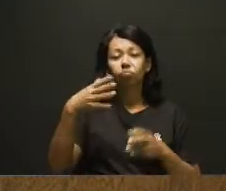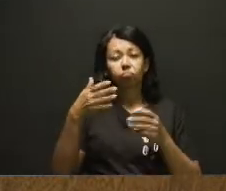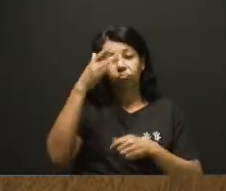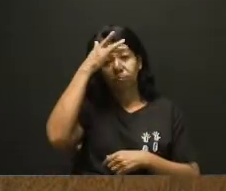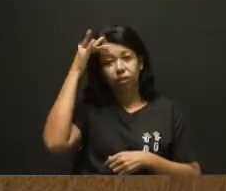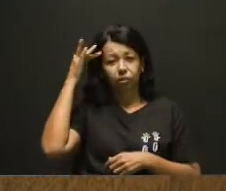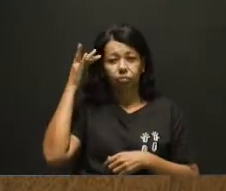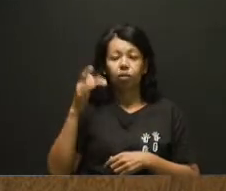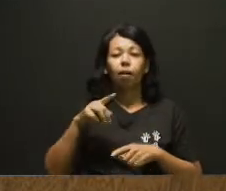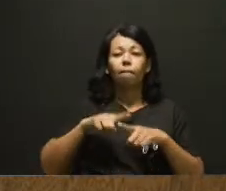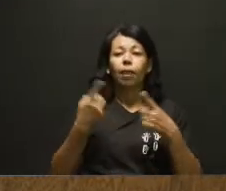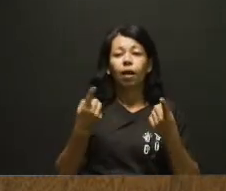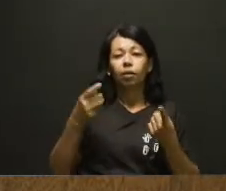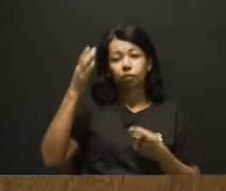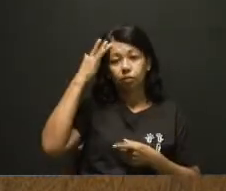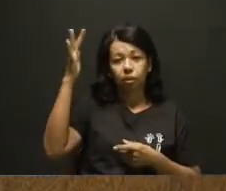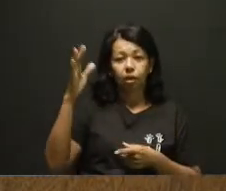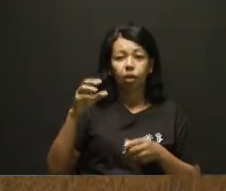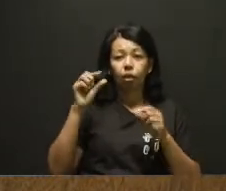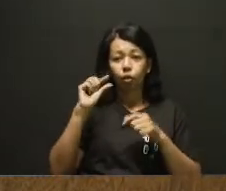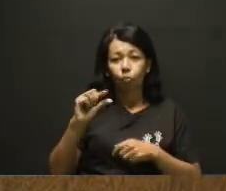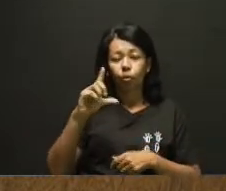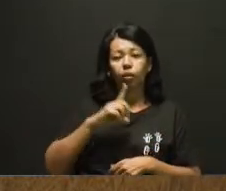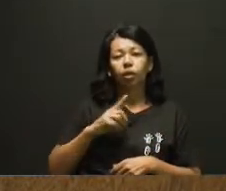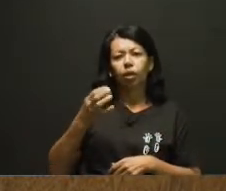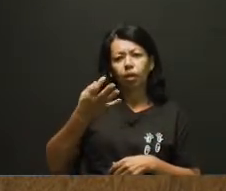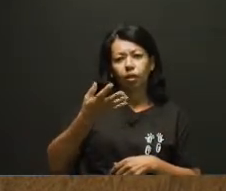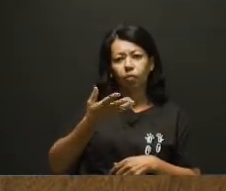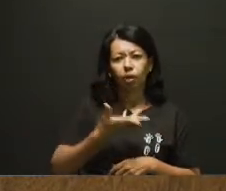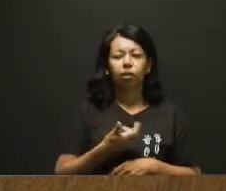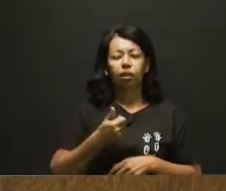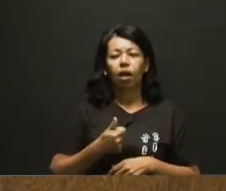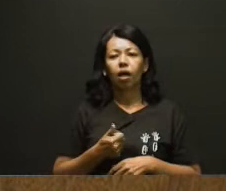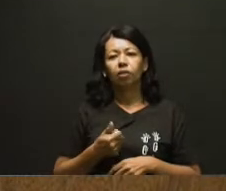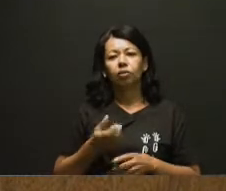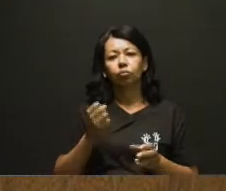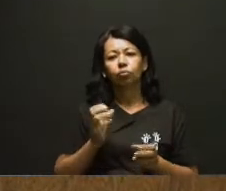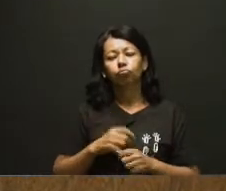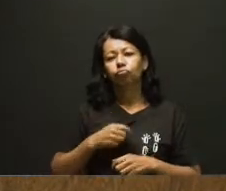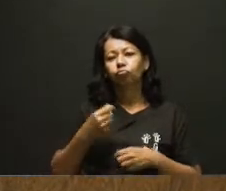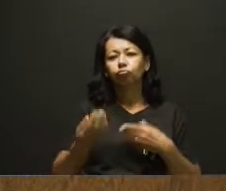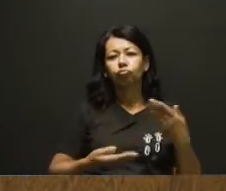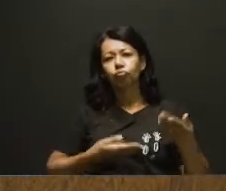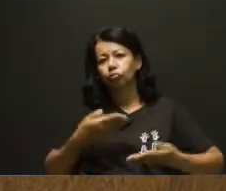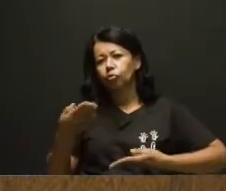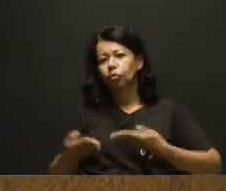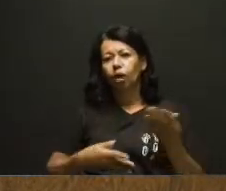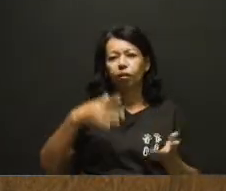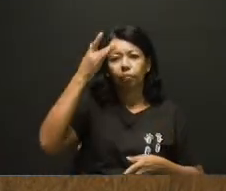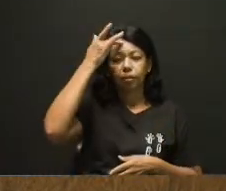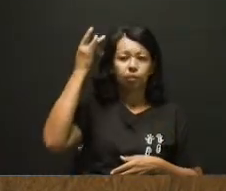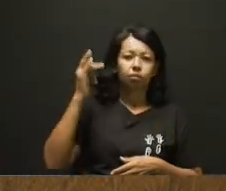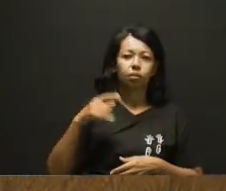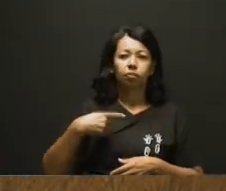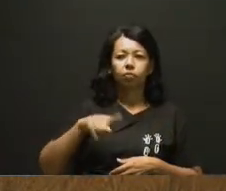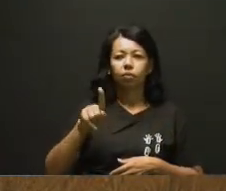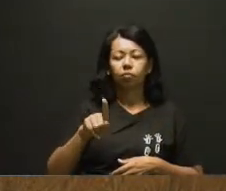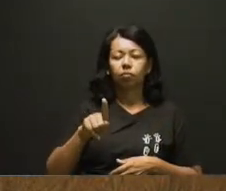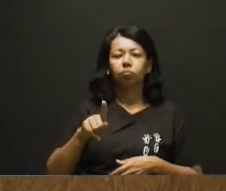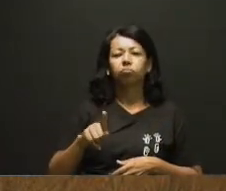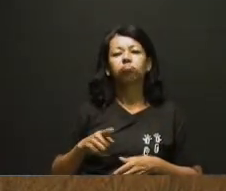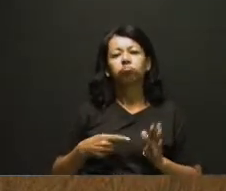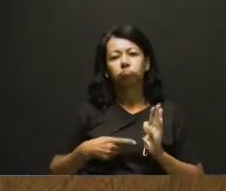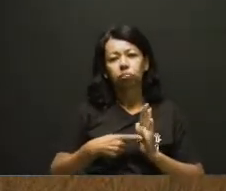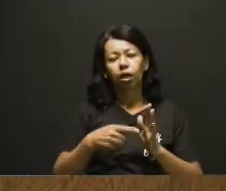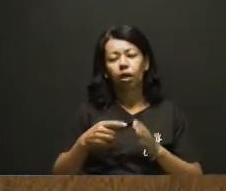eu sei que o povo que está aqui é um pouco com qualidade é são multiplicadores são essas são pessoas que vão levar o caso adiante